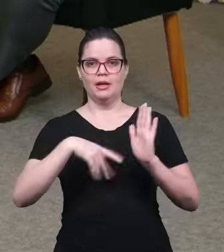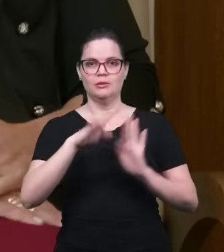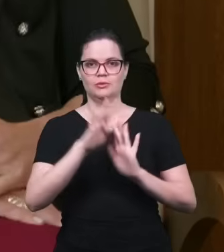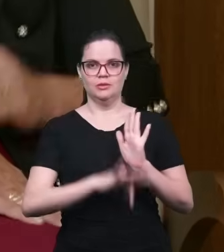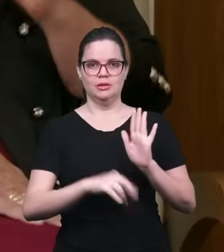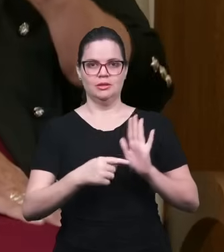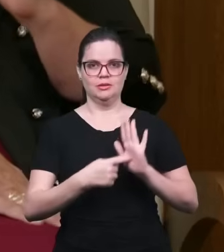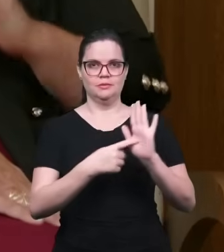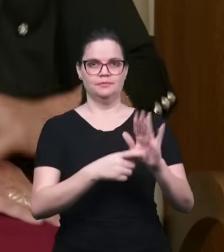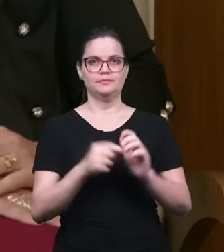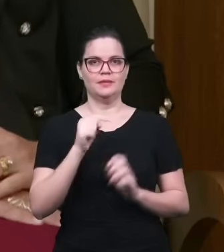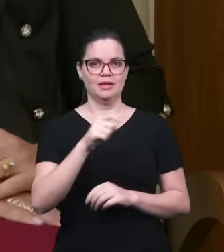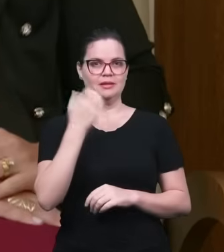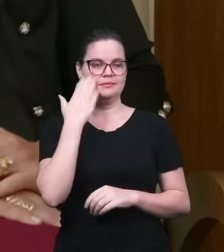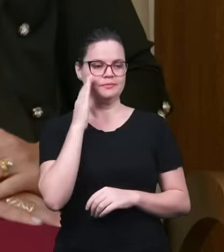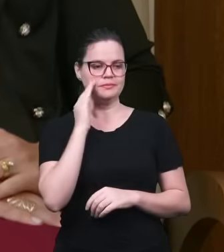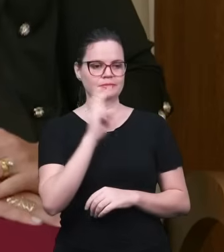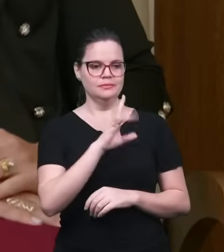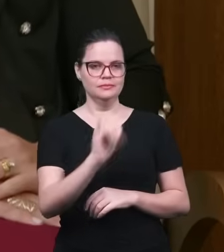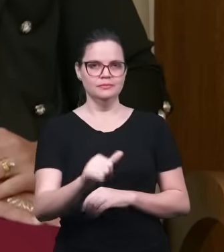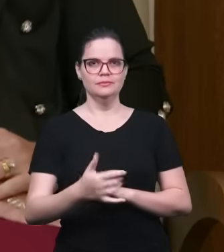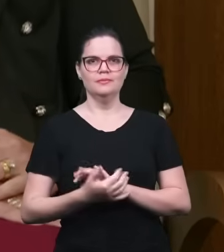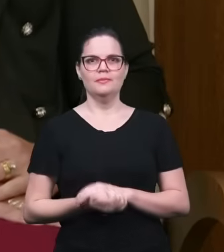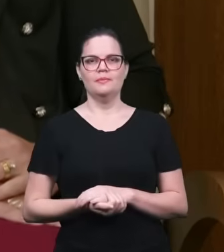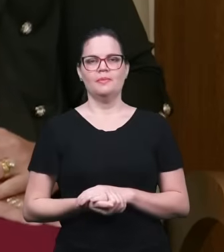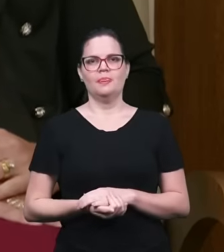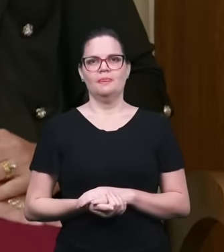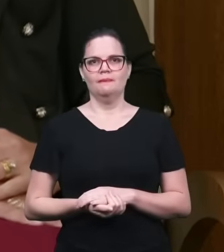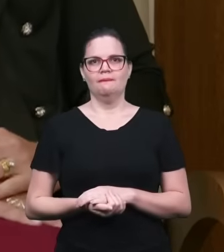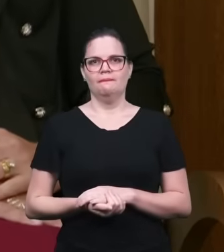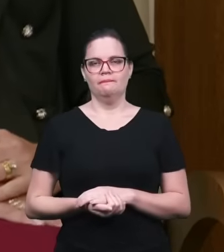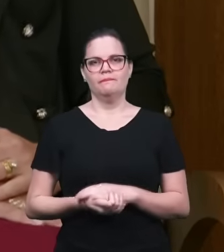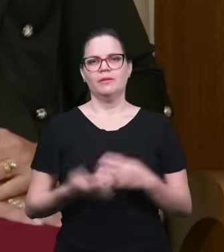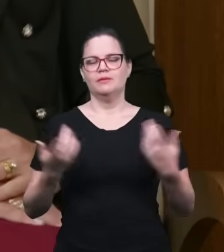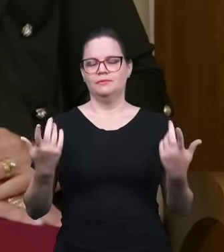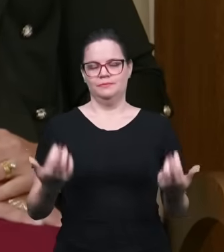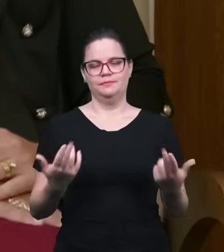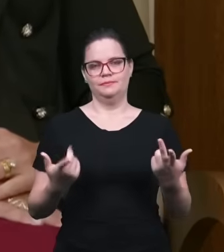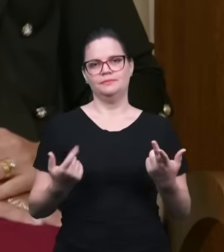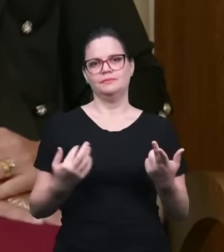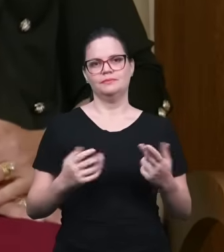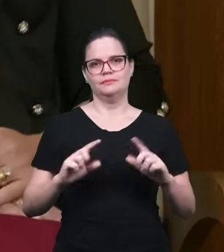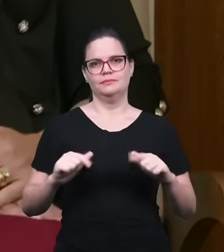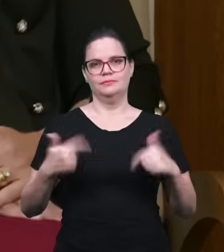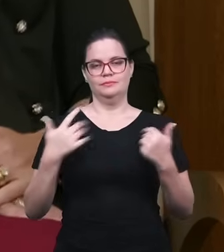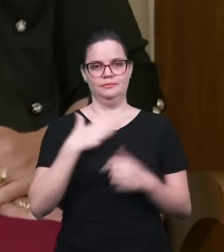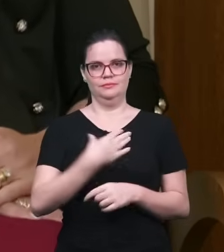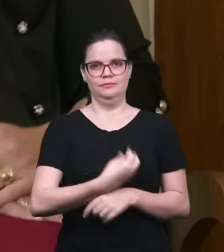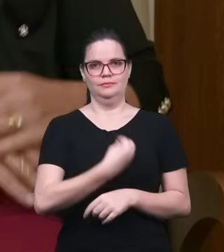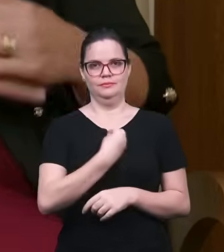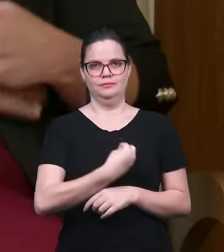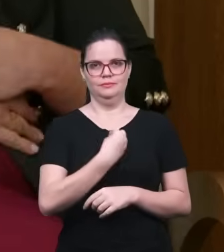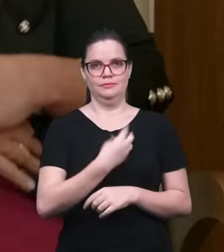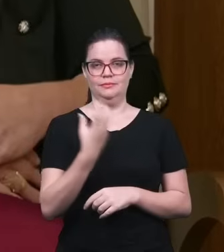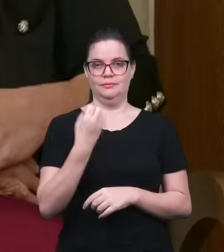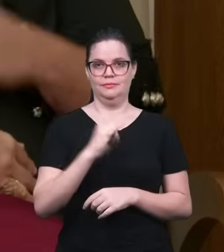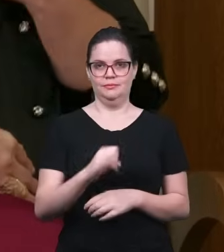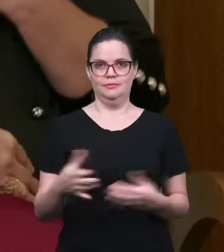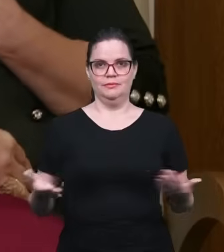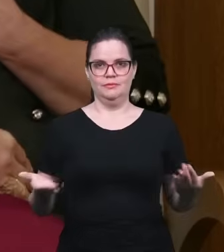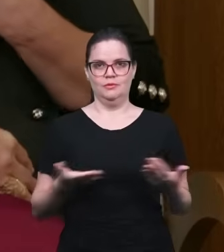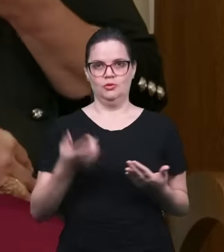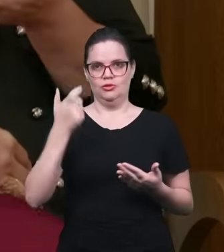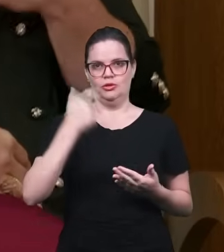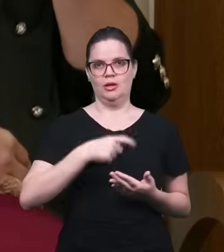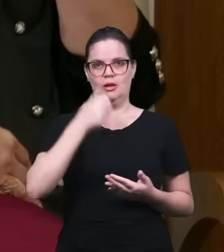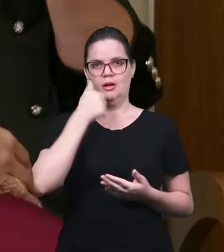Falou assim, ó, e ela entenderá. O Senhor falou isso. E é exatamente o que o Senhor fez na minha vida. E se hoje eu